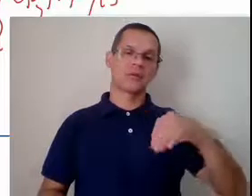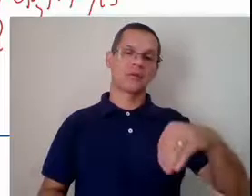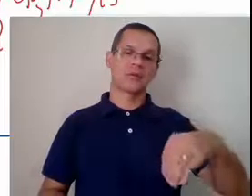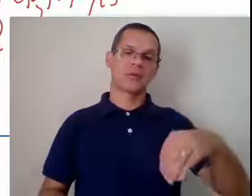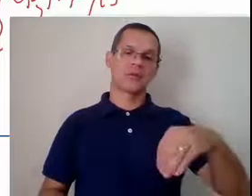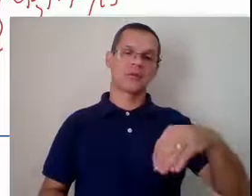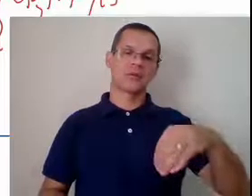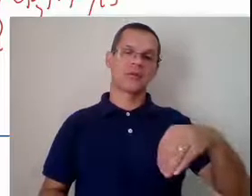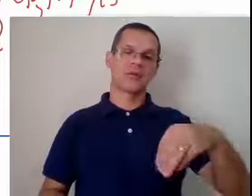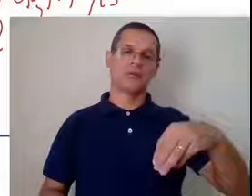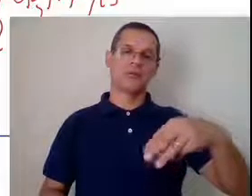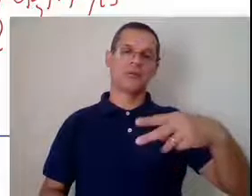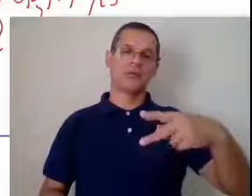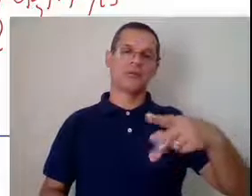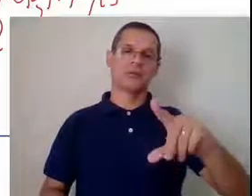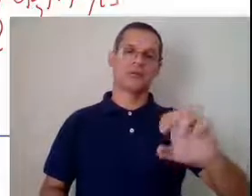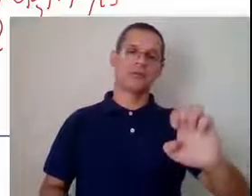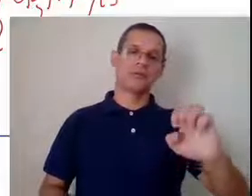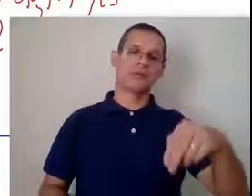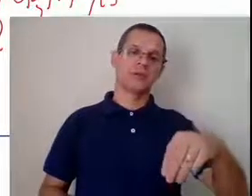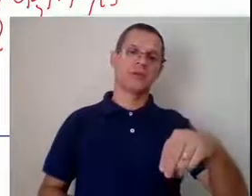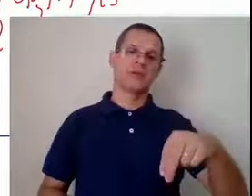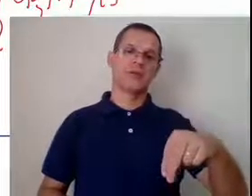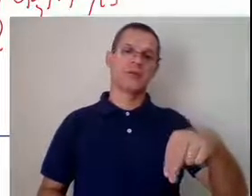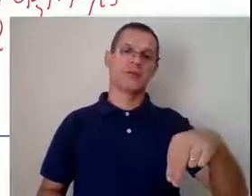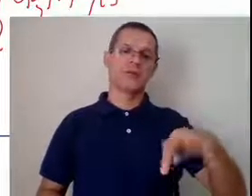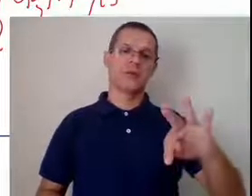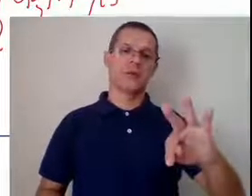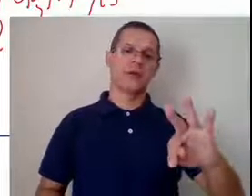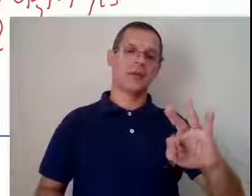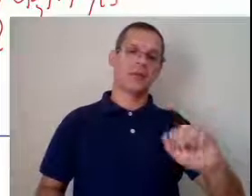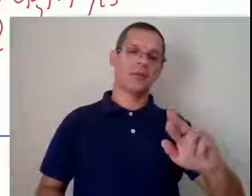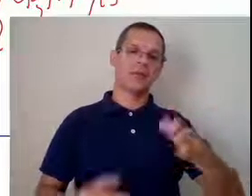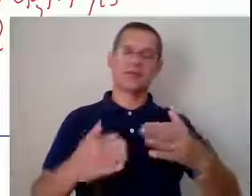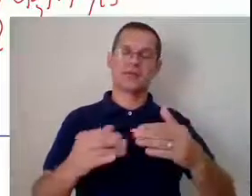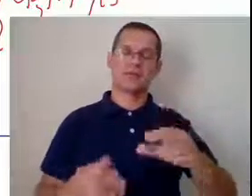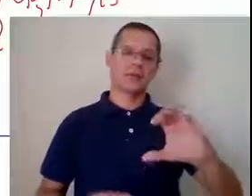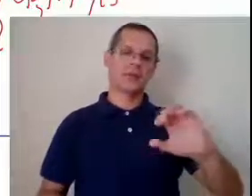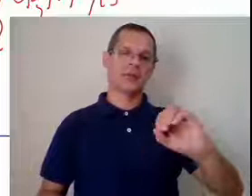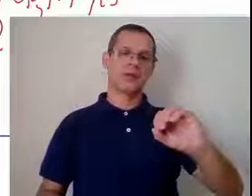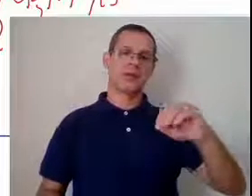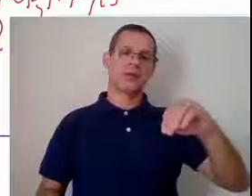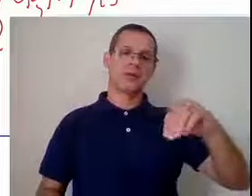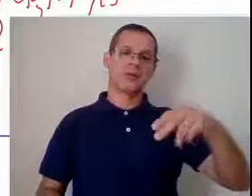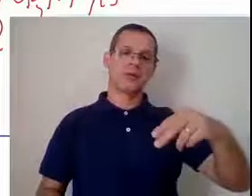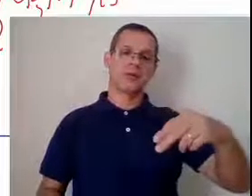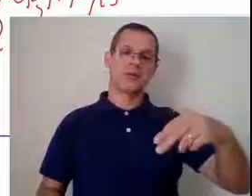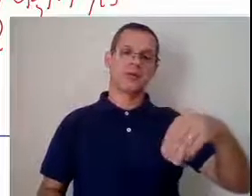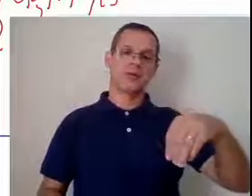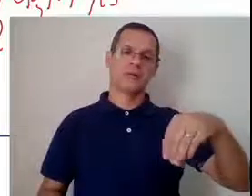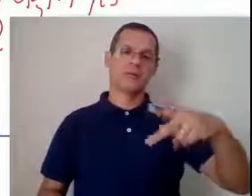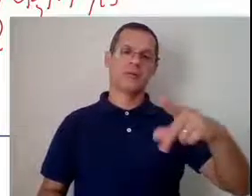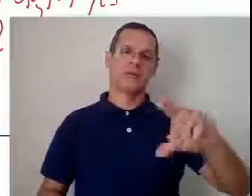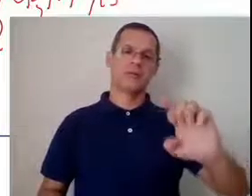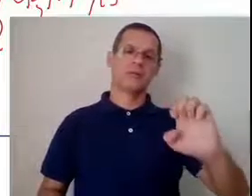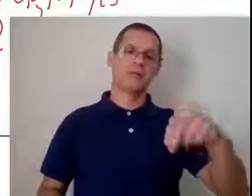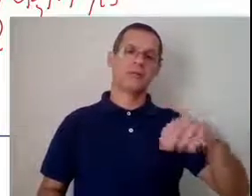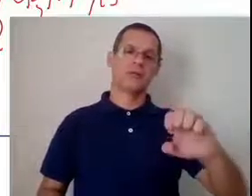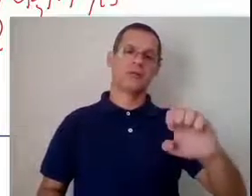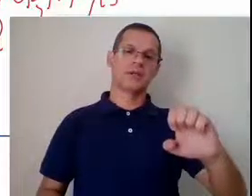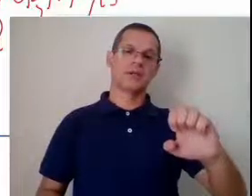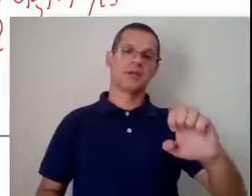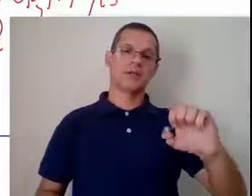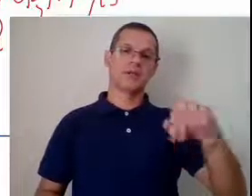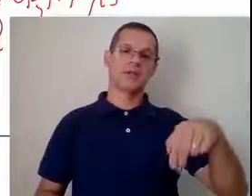tá? Se eu pedir o complementar entre A e B, quais são os números